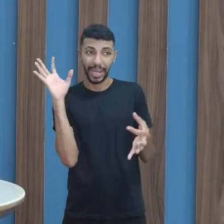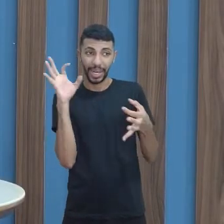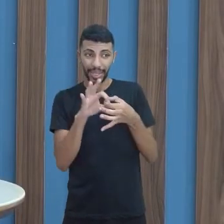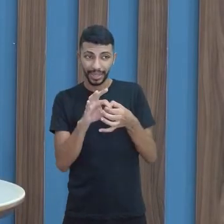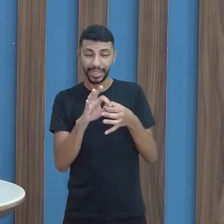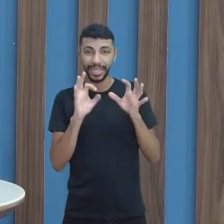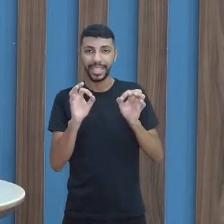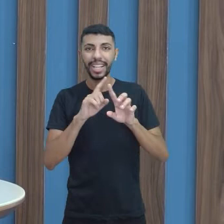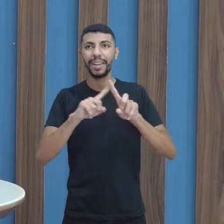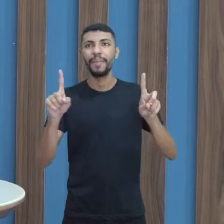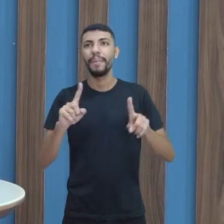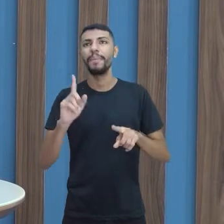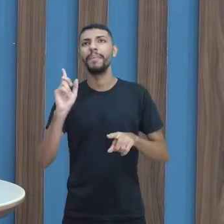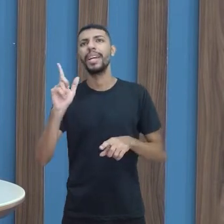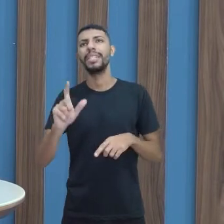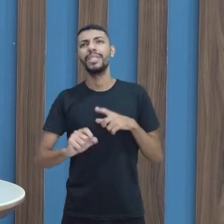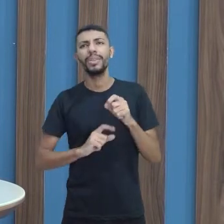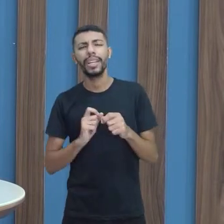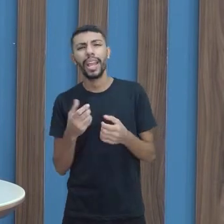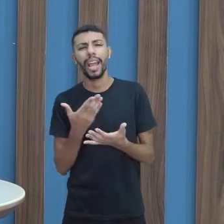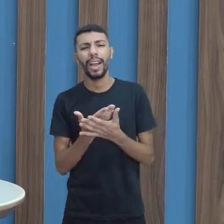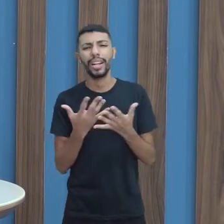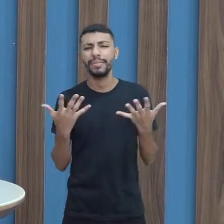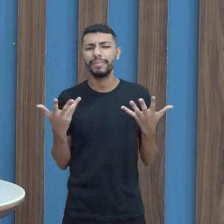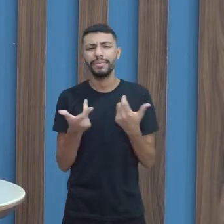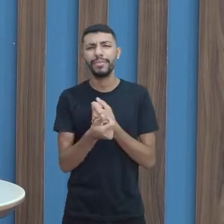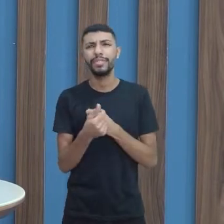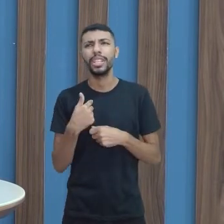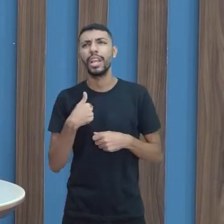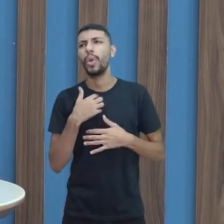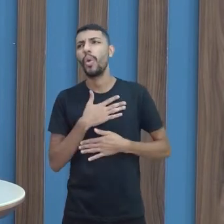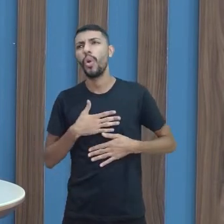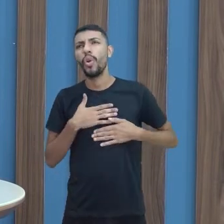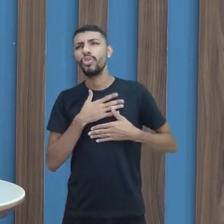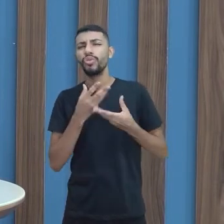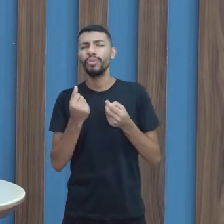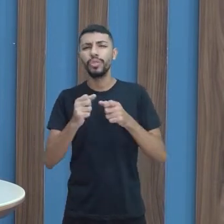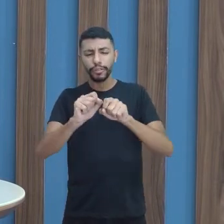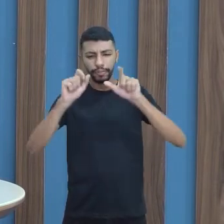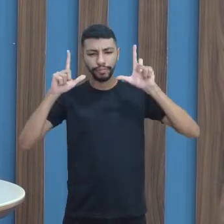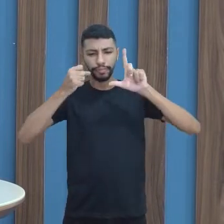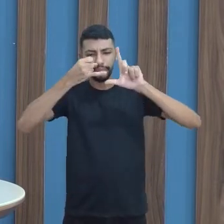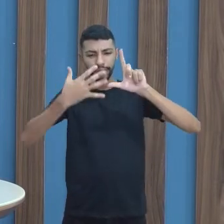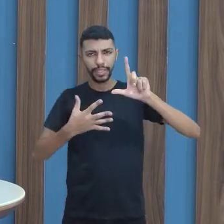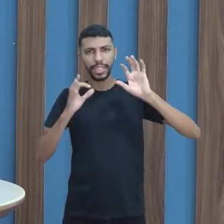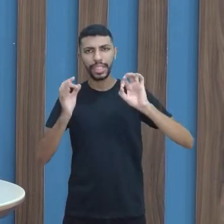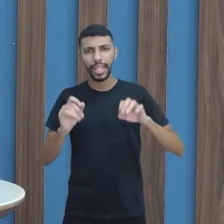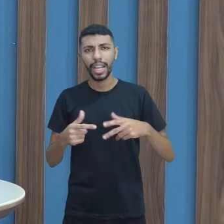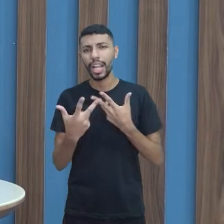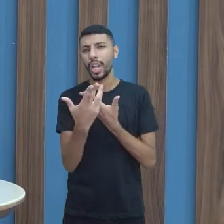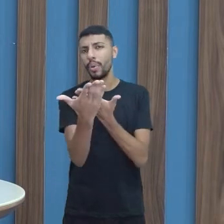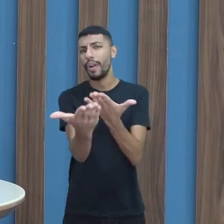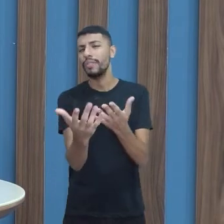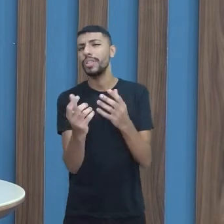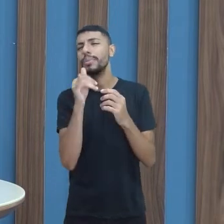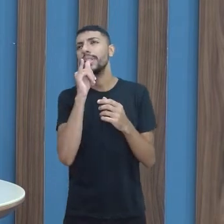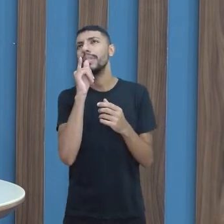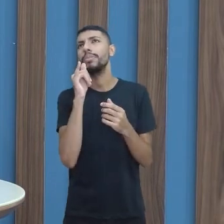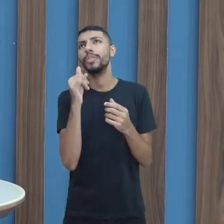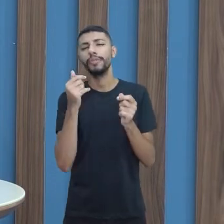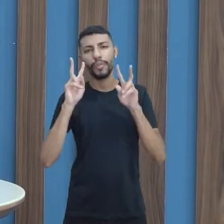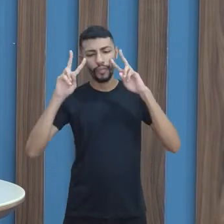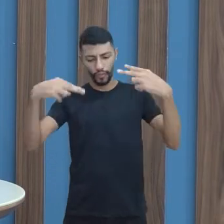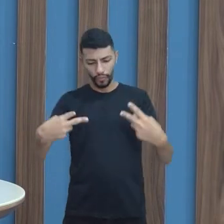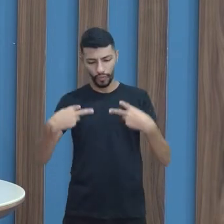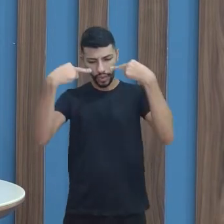Mas tá incrível. Eu particularmente gosto muito de autorretratos. Eu acho que é como você se vê, e é claro